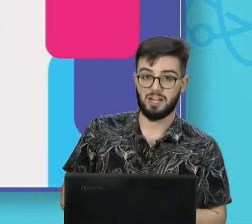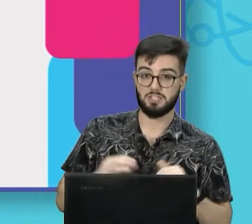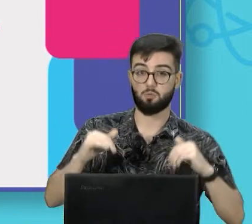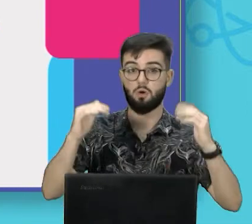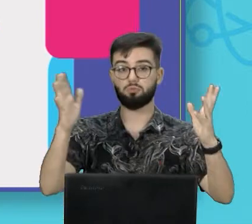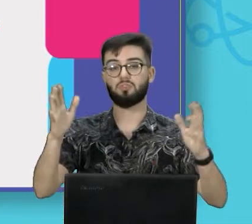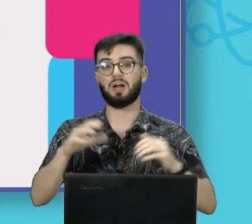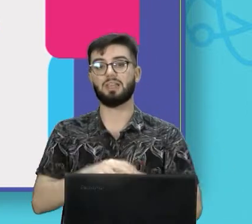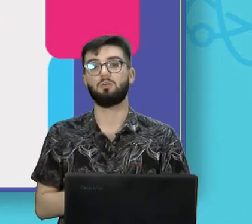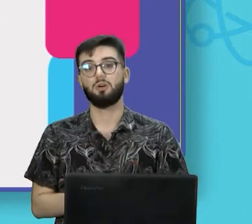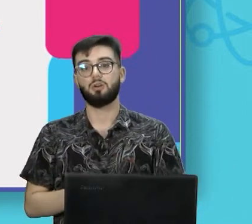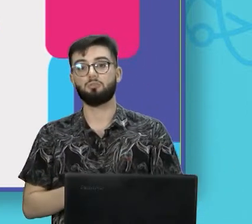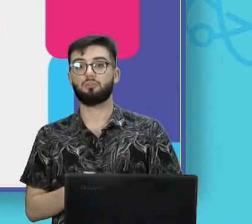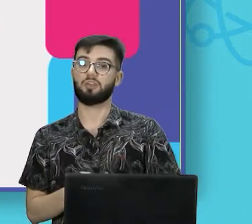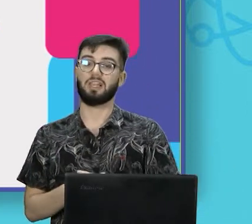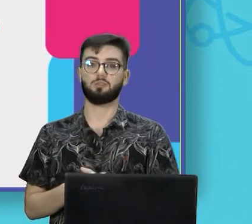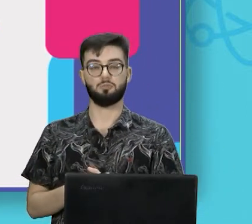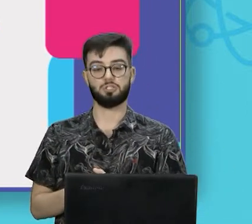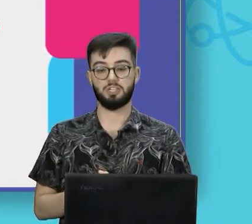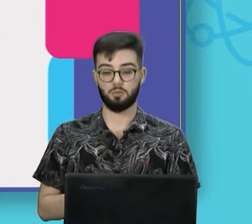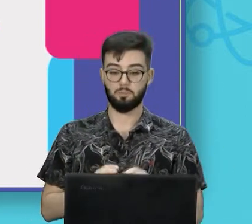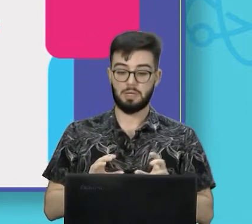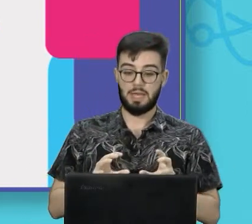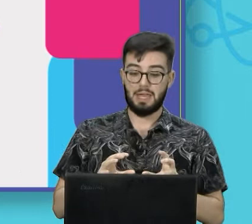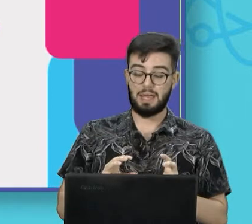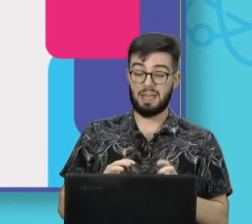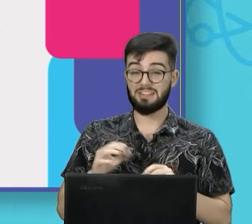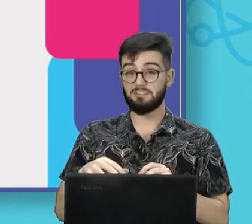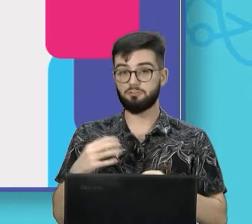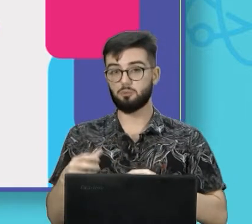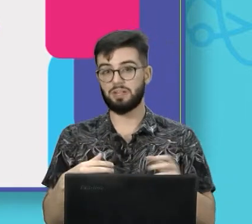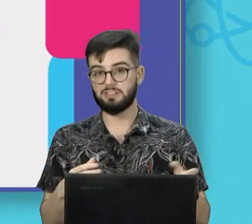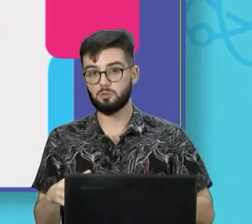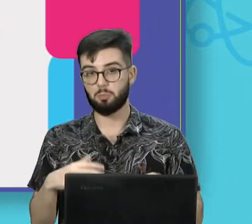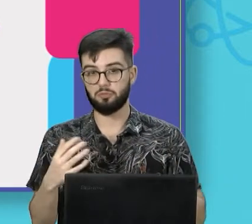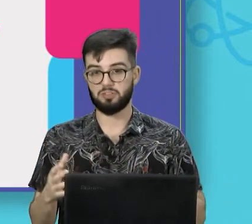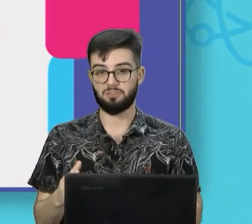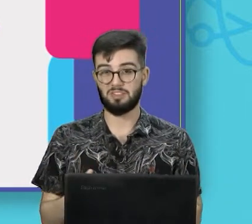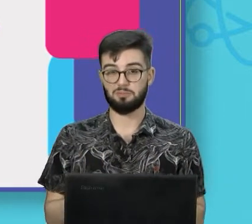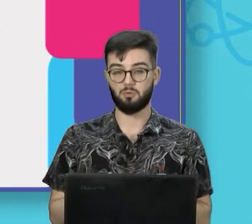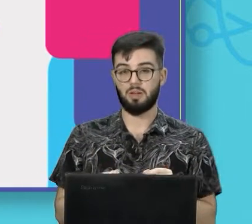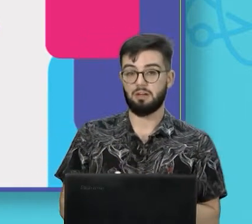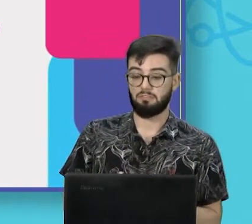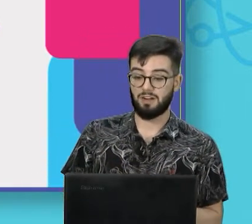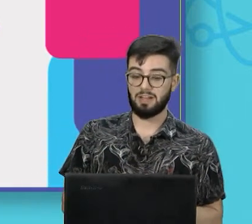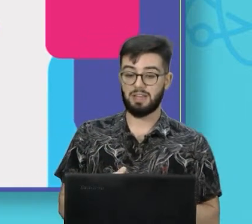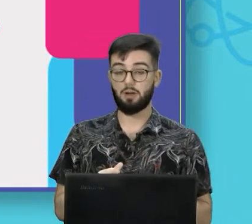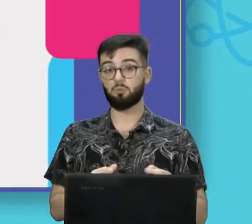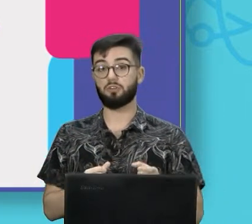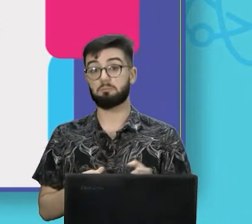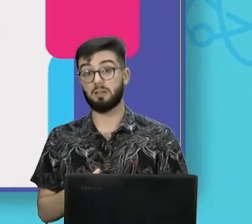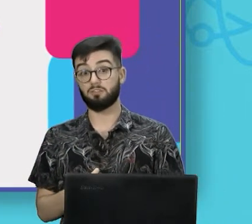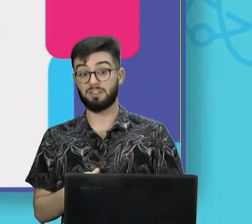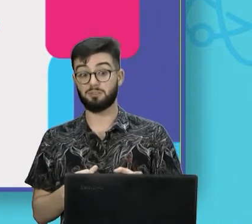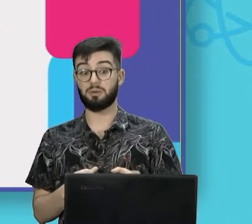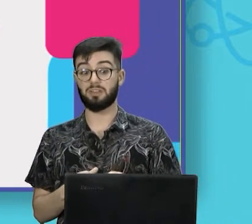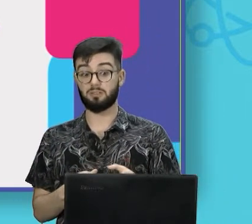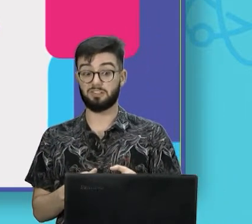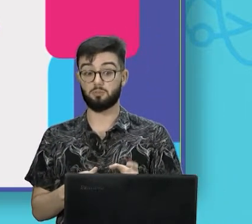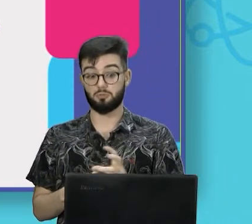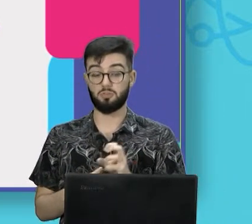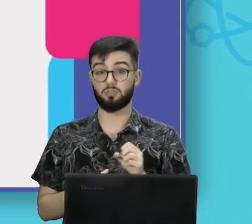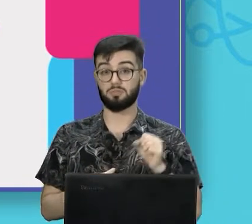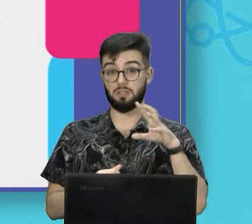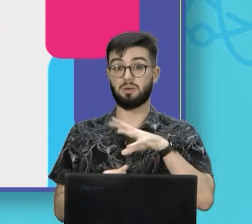com Os oficiais é com o alto Escalão do oficialato Rio de Janeiro é essa influência do positivismo vai em alguns aspectos